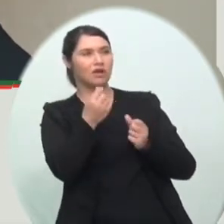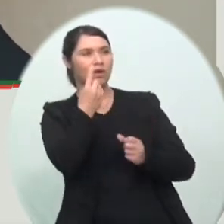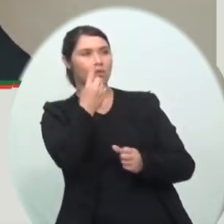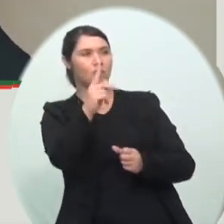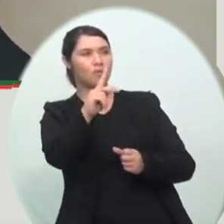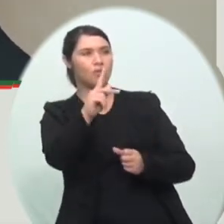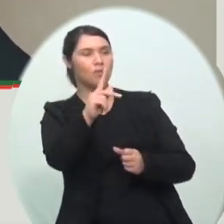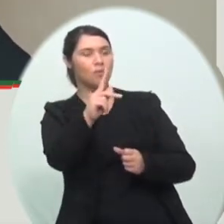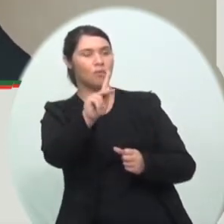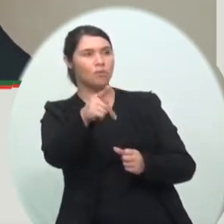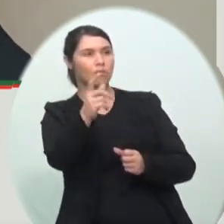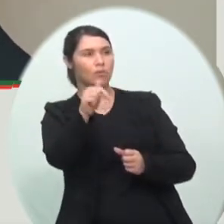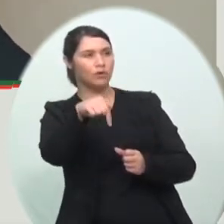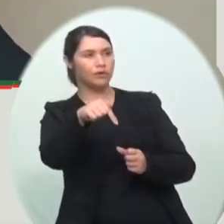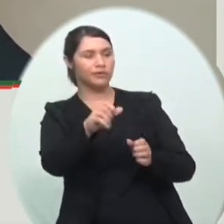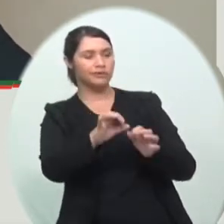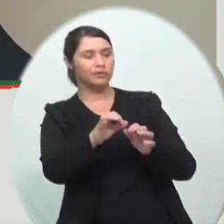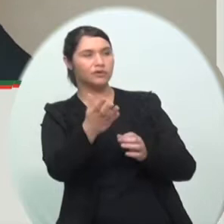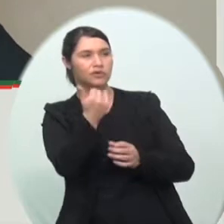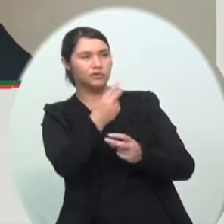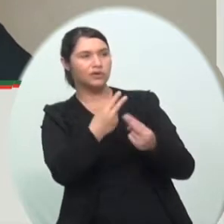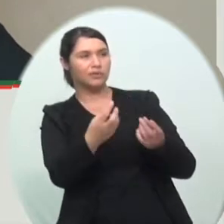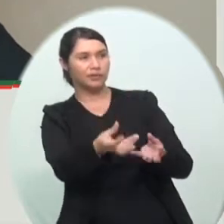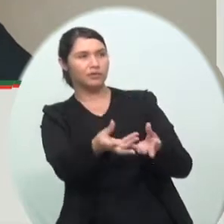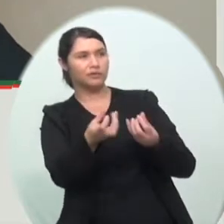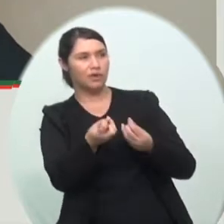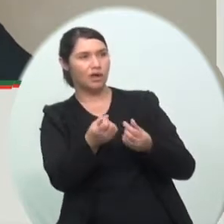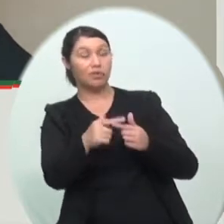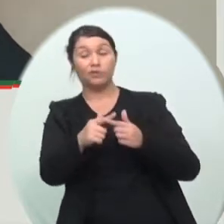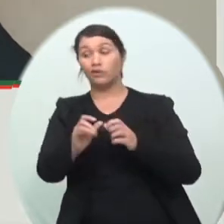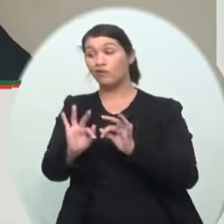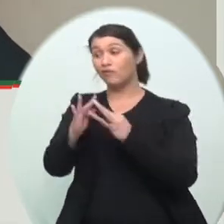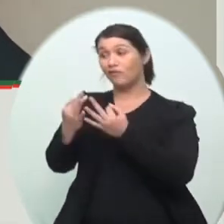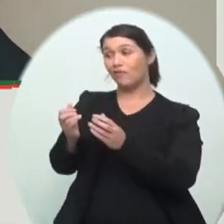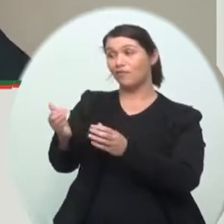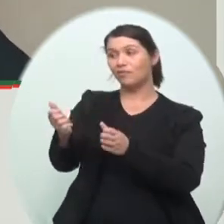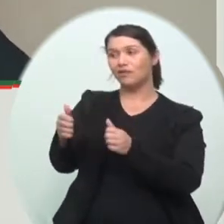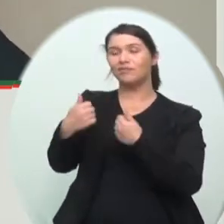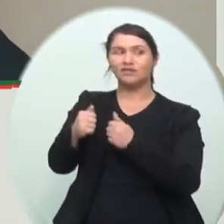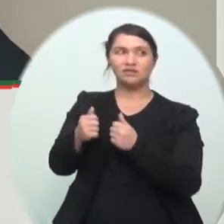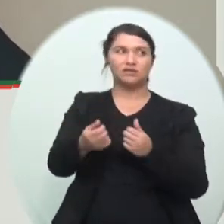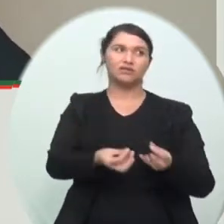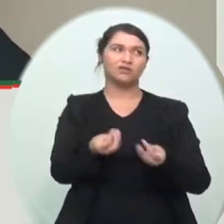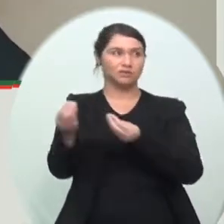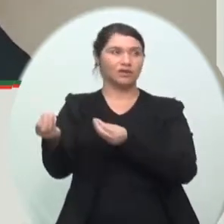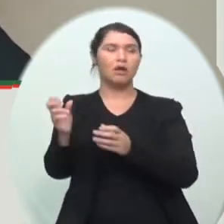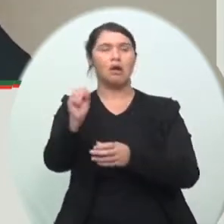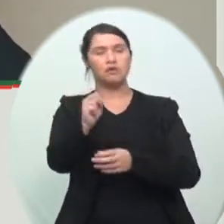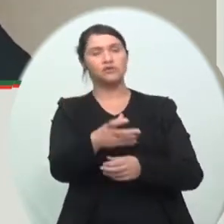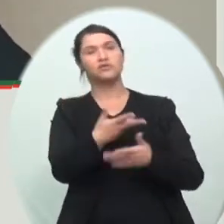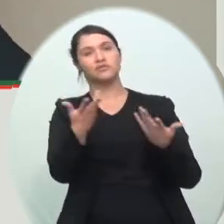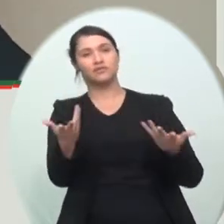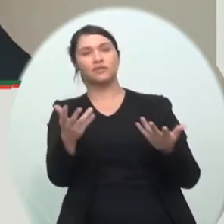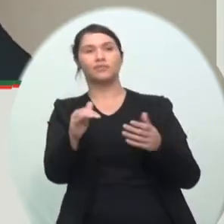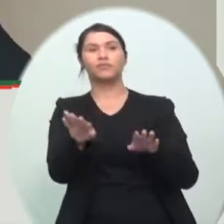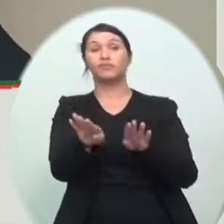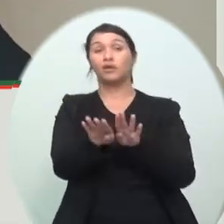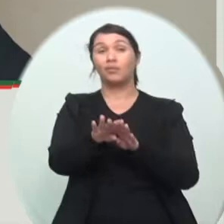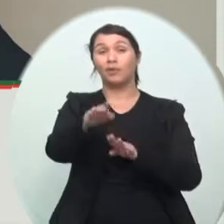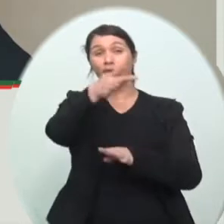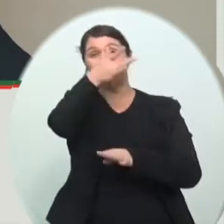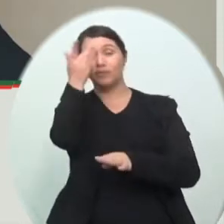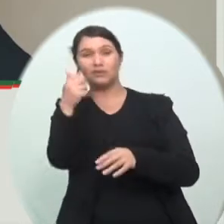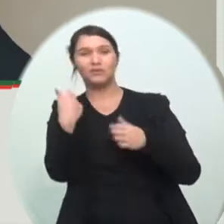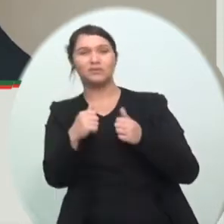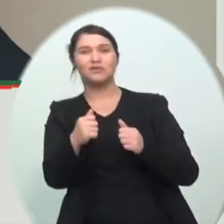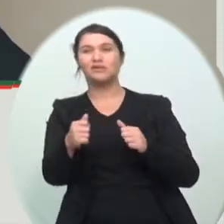eles começam a montar todo mês as cestas básicas. E não são só cestas básicas. Muitas pessoas precisam de fralda,